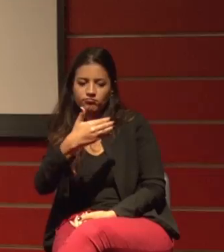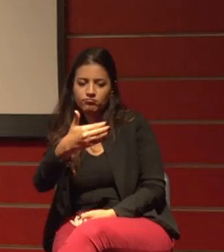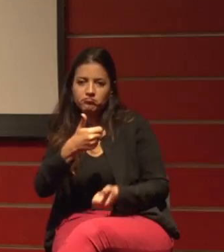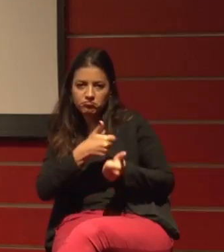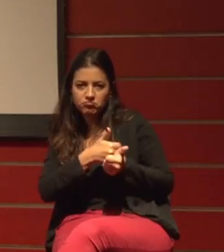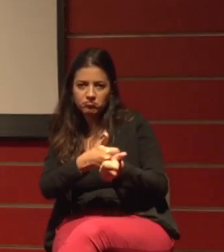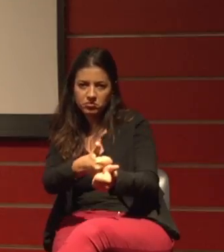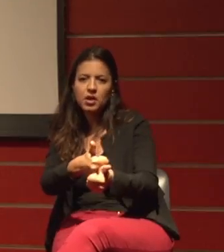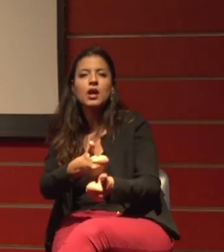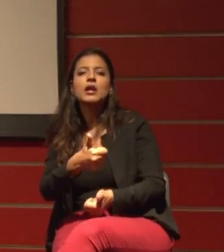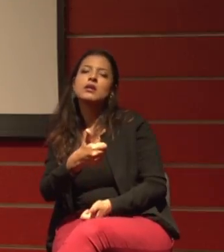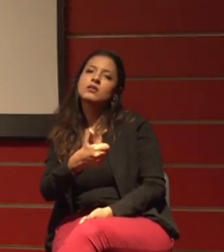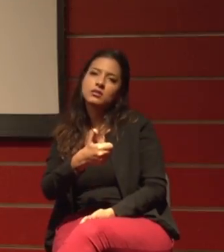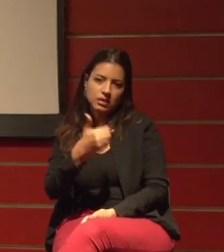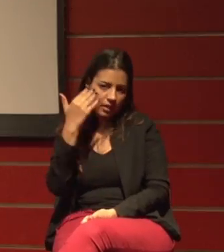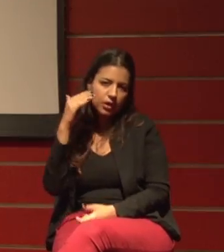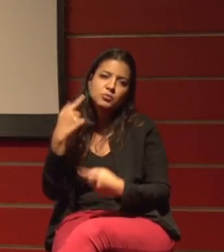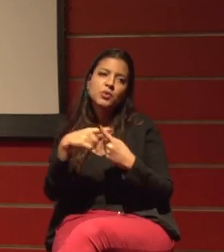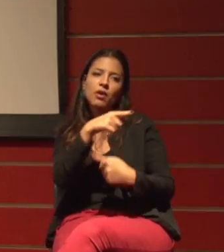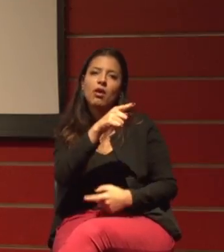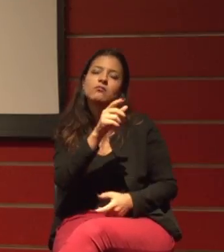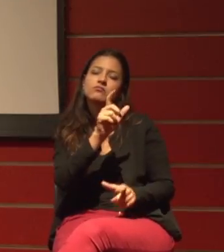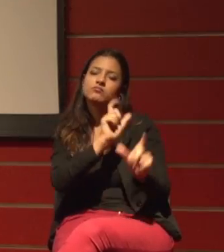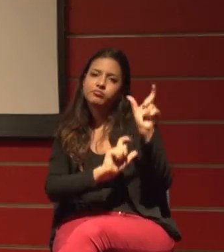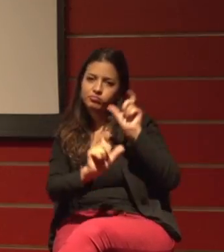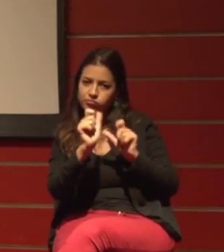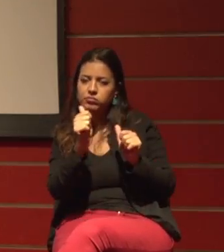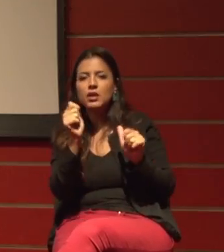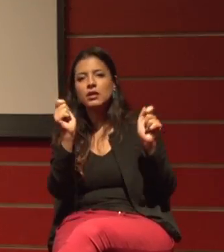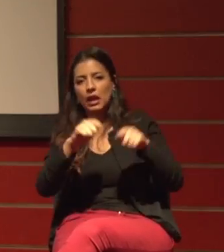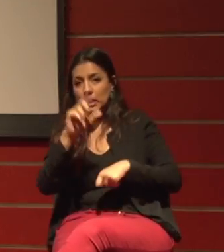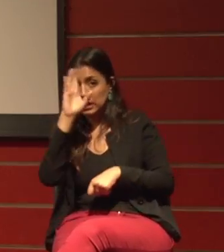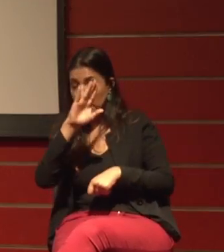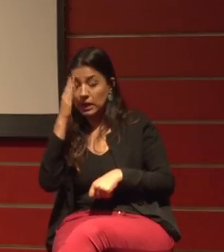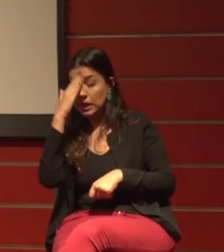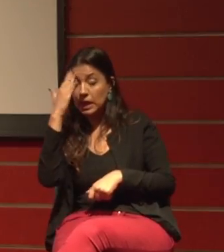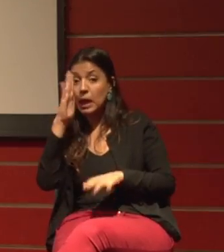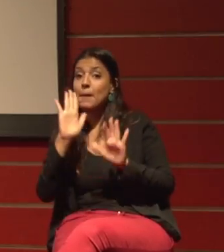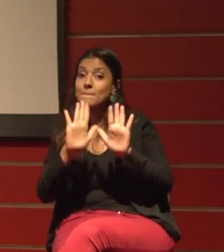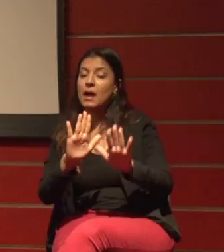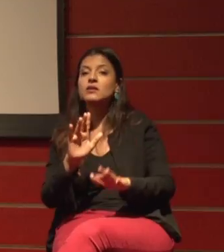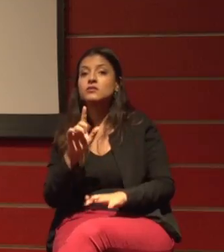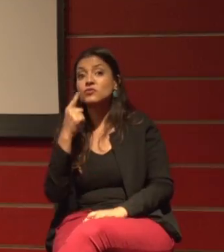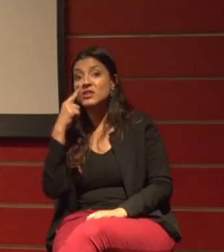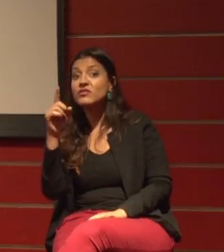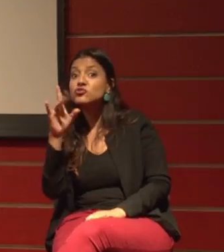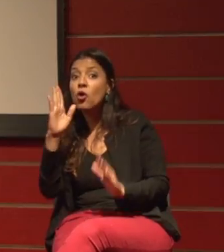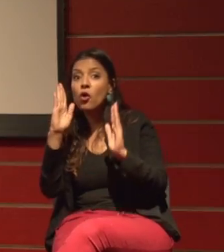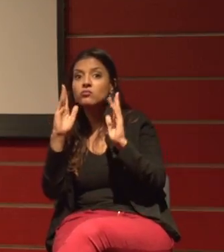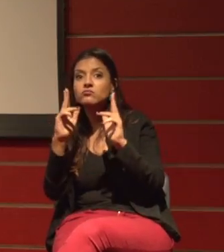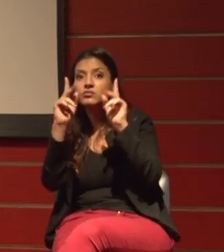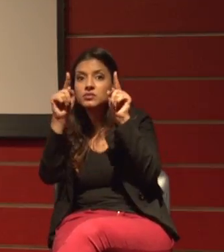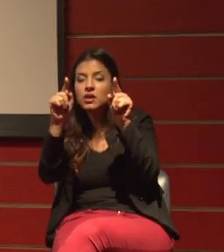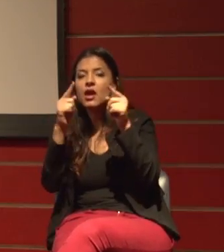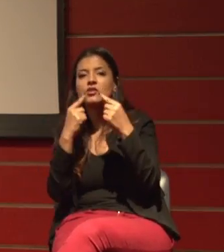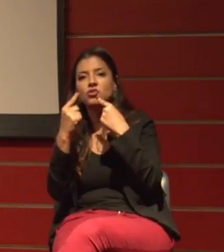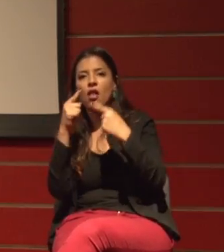acompanha por que ele diz isso quando isso você entende a história Tá agora você viu só só esse diálogo